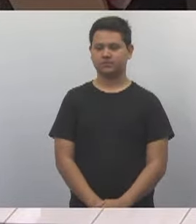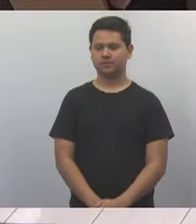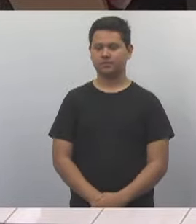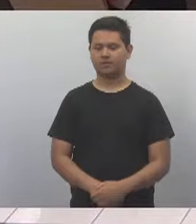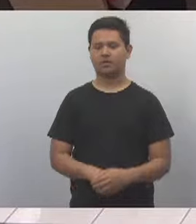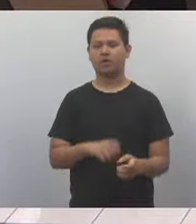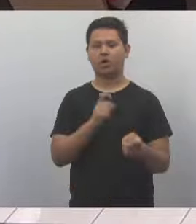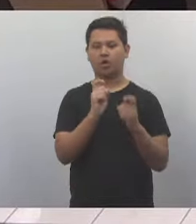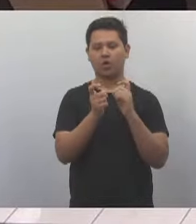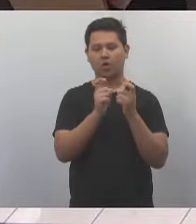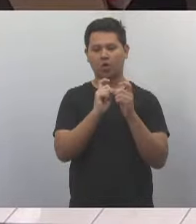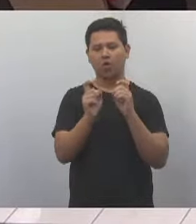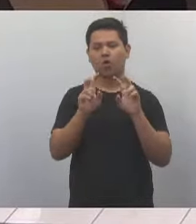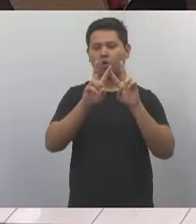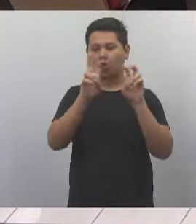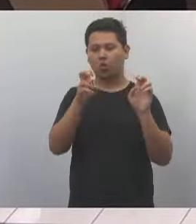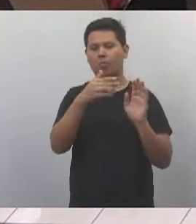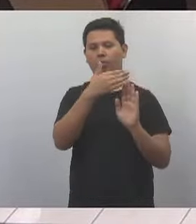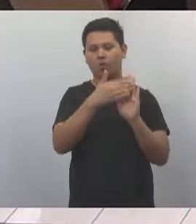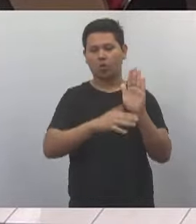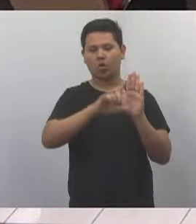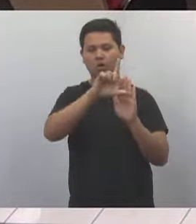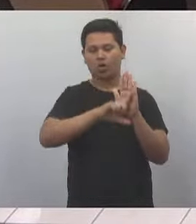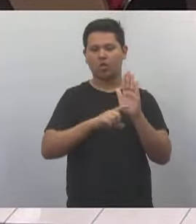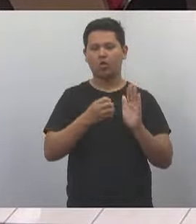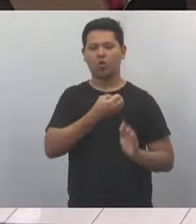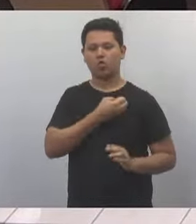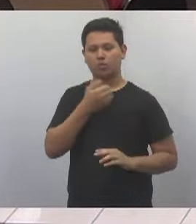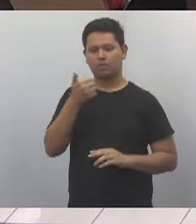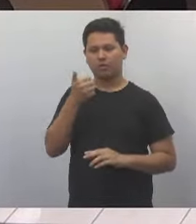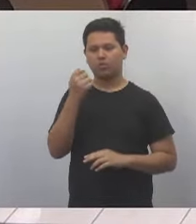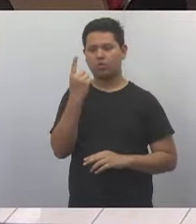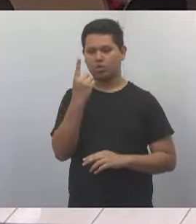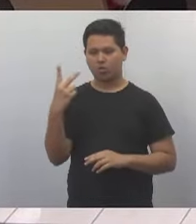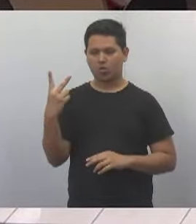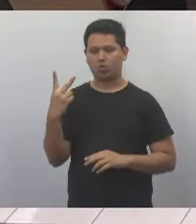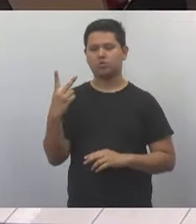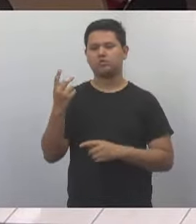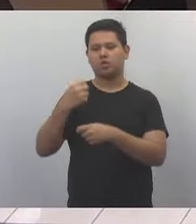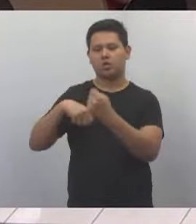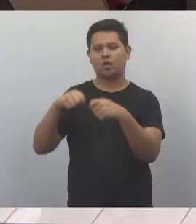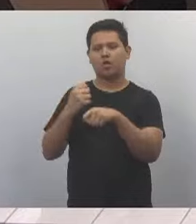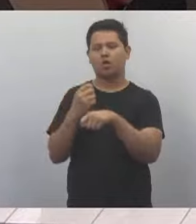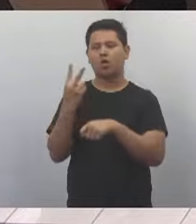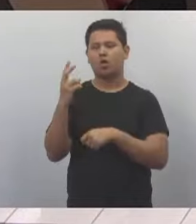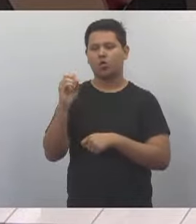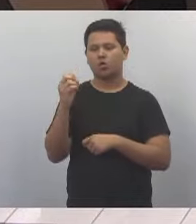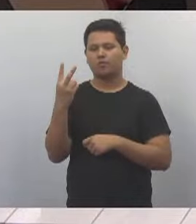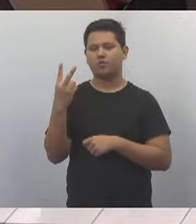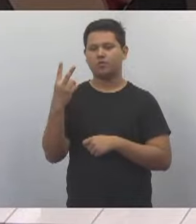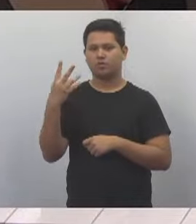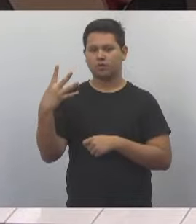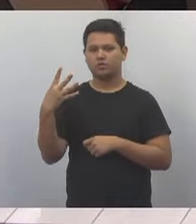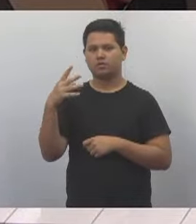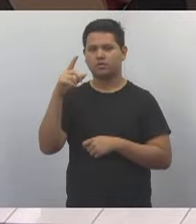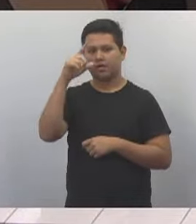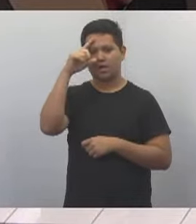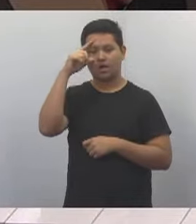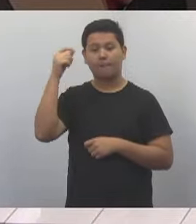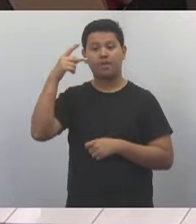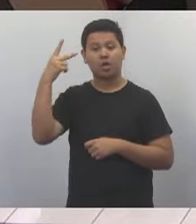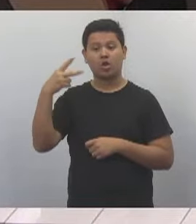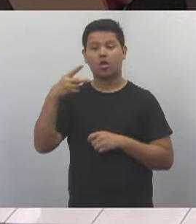Discussão única do projeto de lei do Legislativo número 12 de 2024, autoria vereador Abner Rosa, dispõe sobre